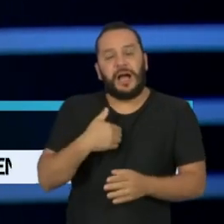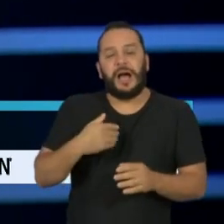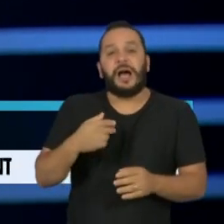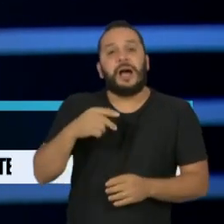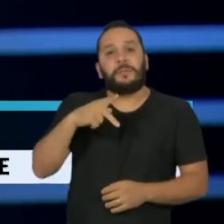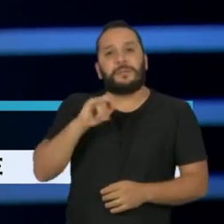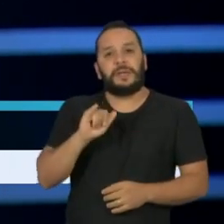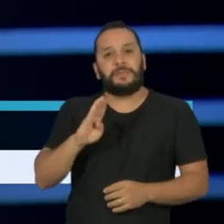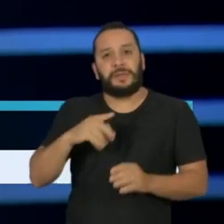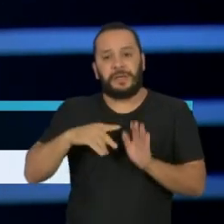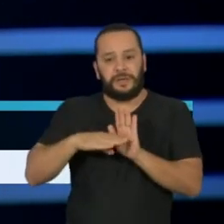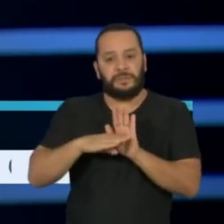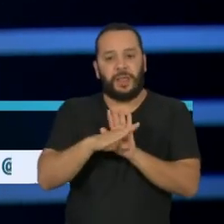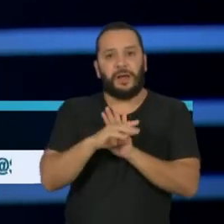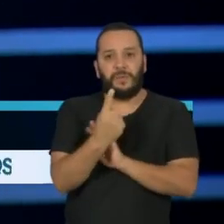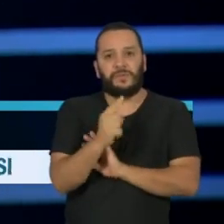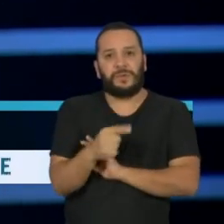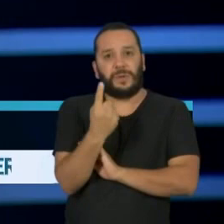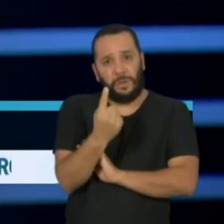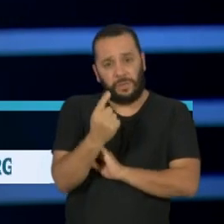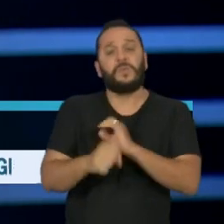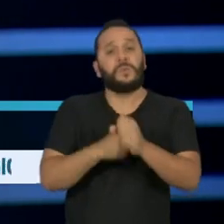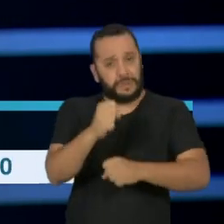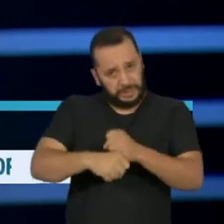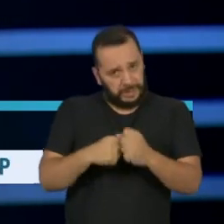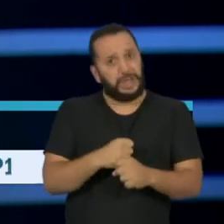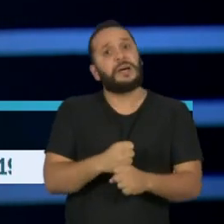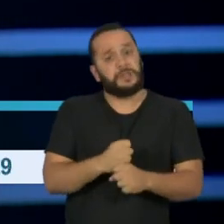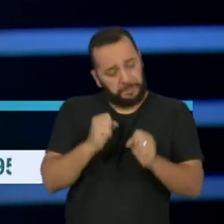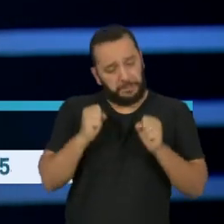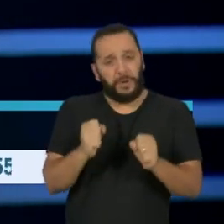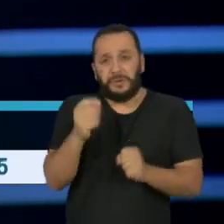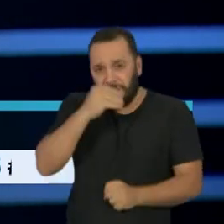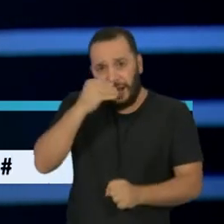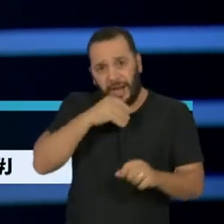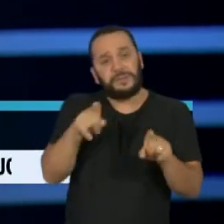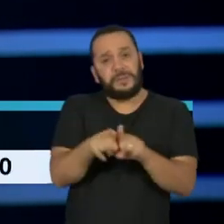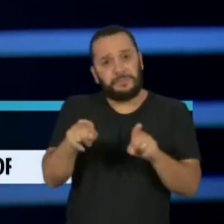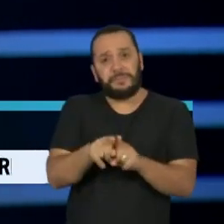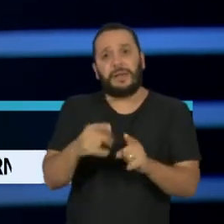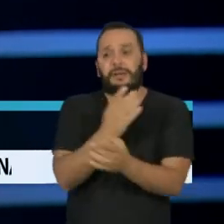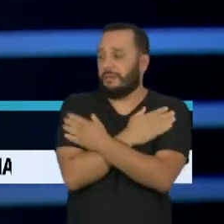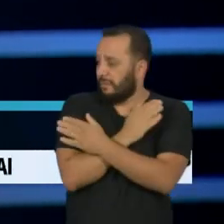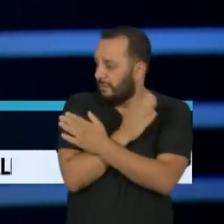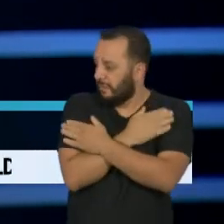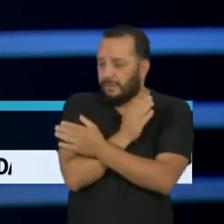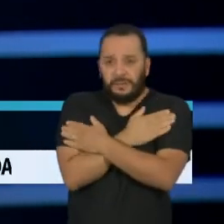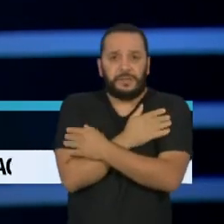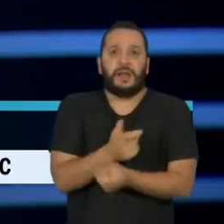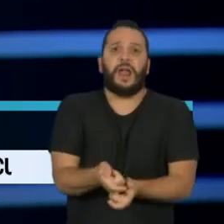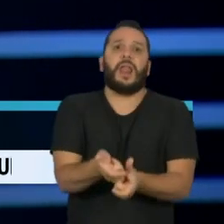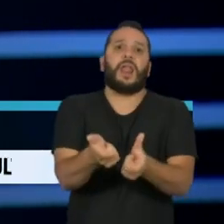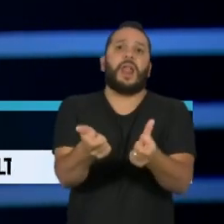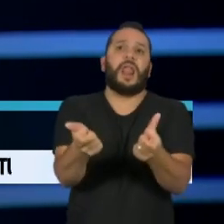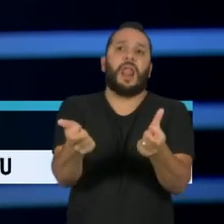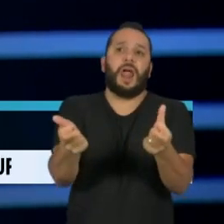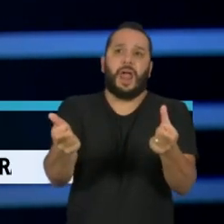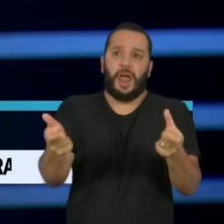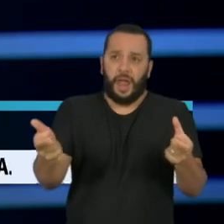tudo indica que esse ano pode ser um ambiente semelhante do ponto de vista econômico. O nível de desemprego no como está, tá certo? A